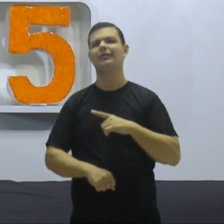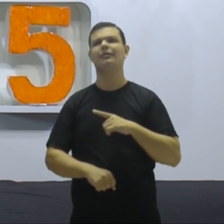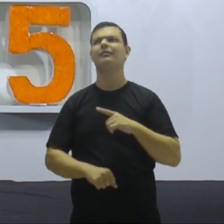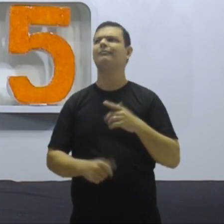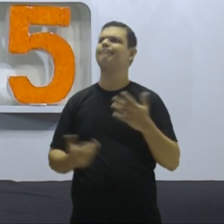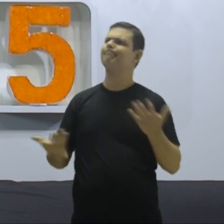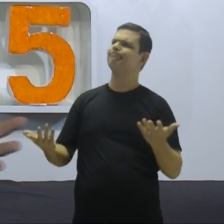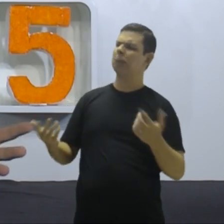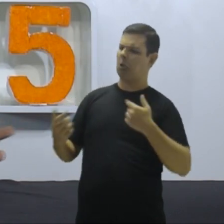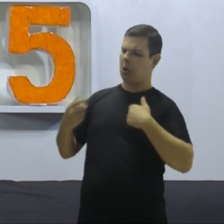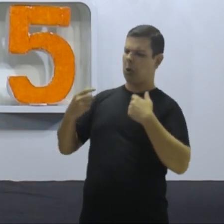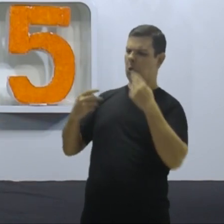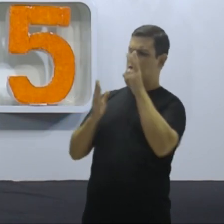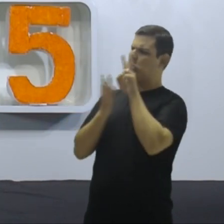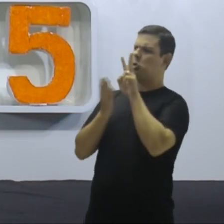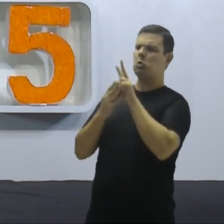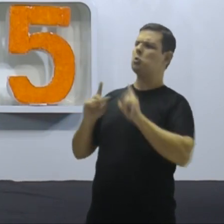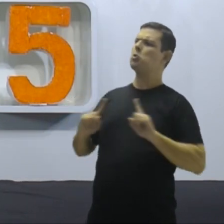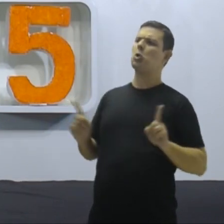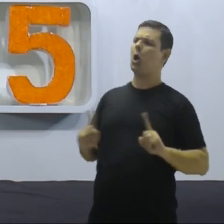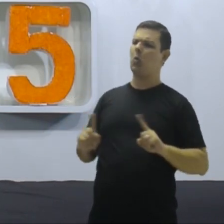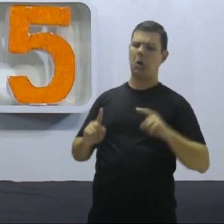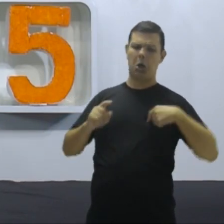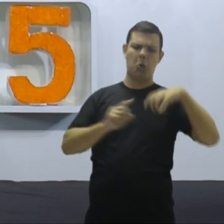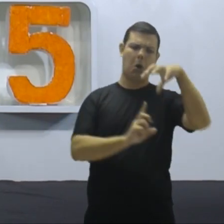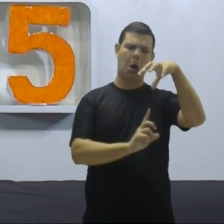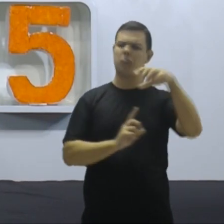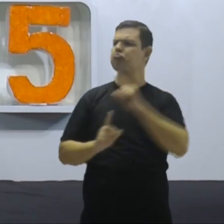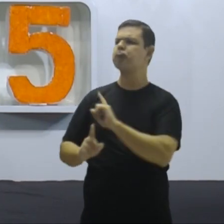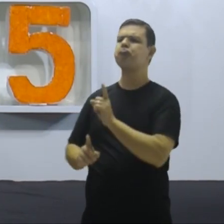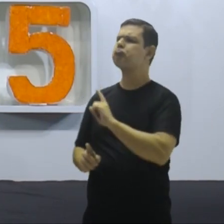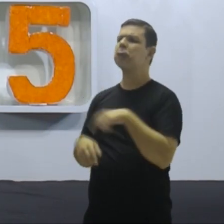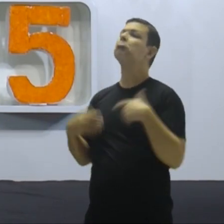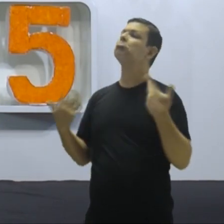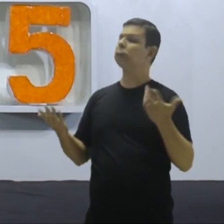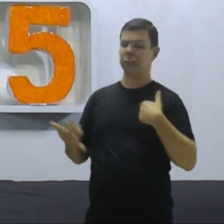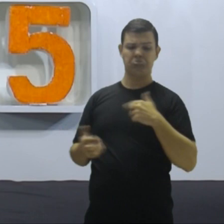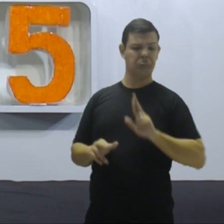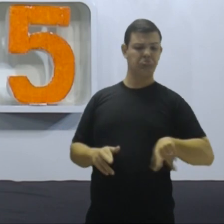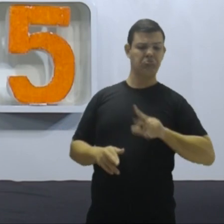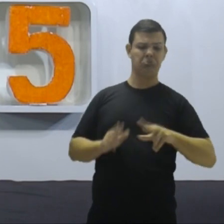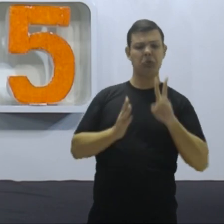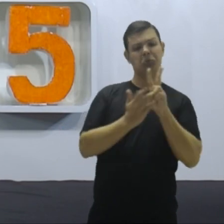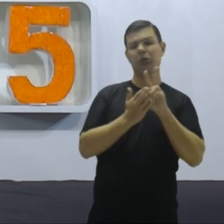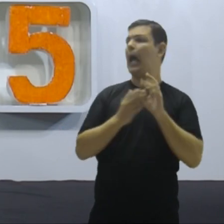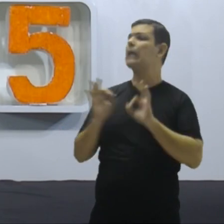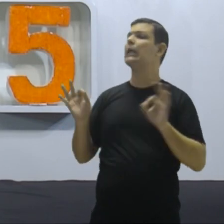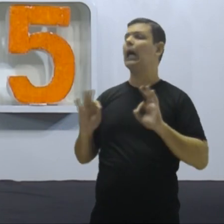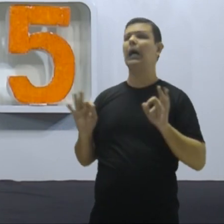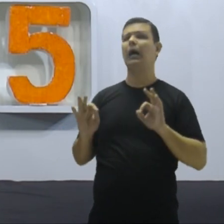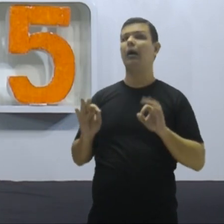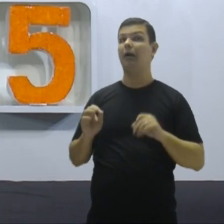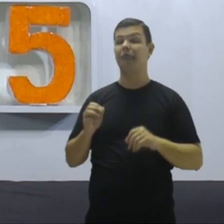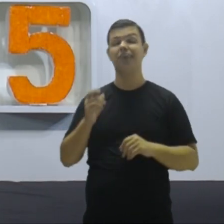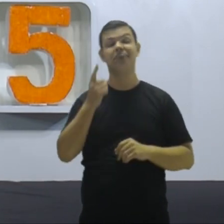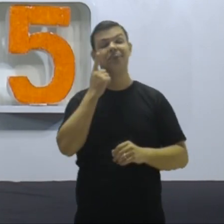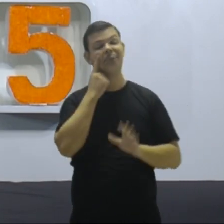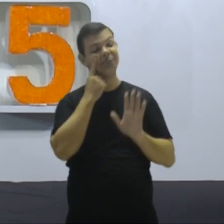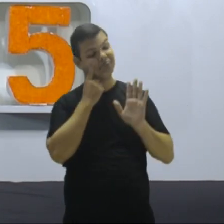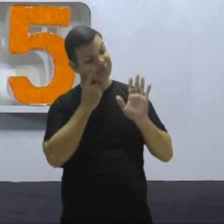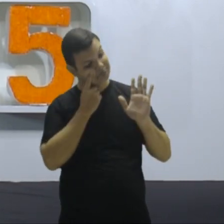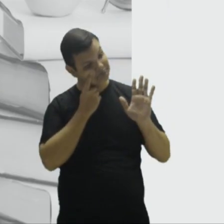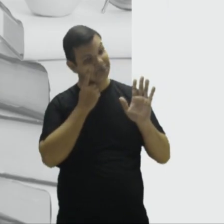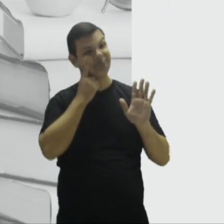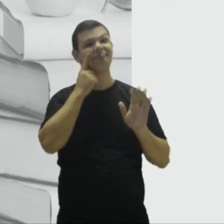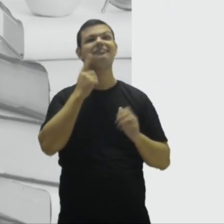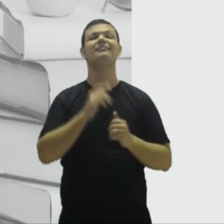professor, eu não sou índio, eu não moro numa oca, então eu não tenho nenhum traço indígena, eu não faço nada. Vamos ver se realmente é